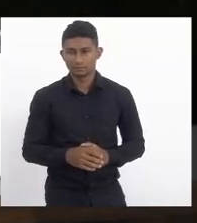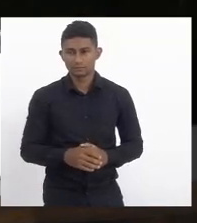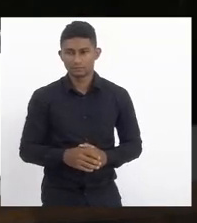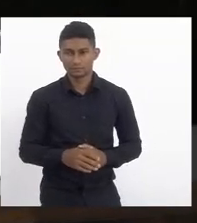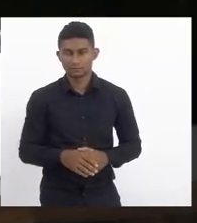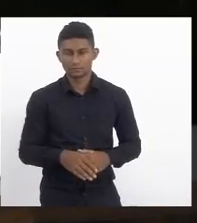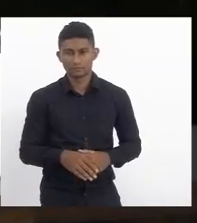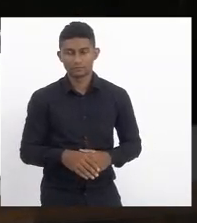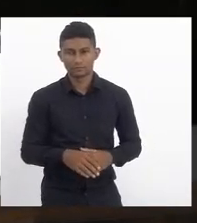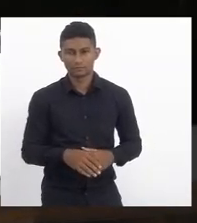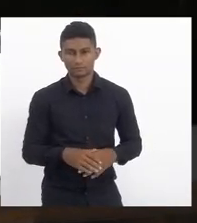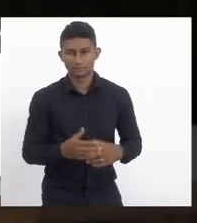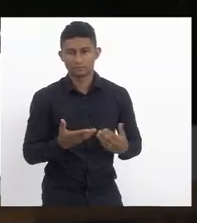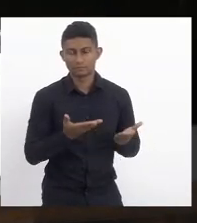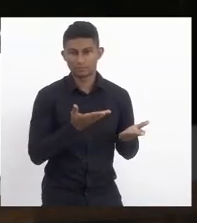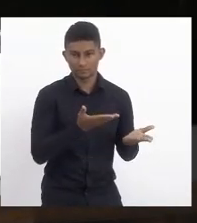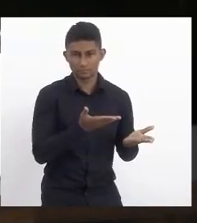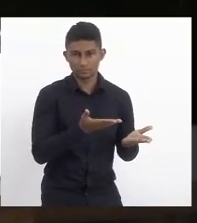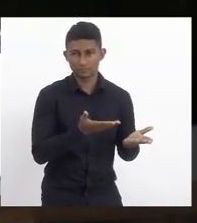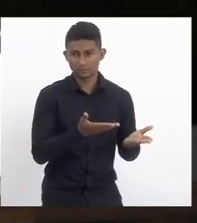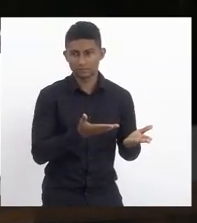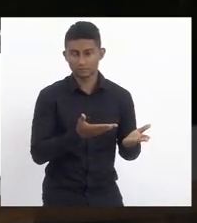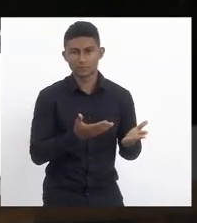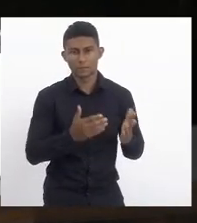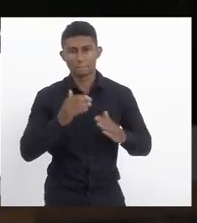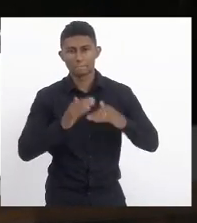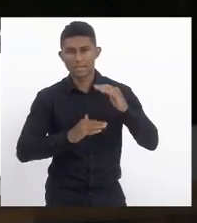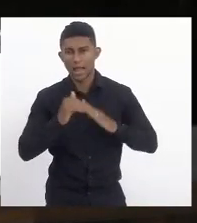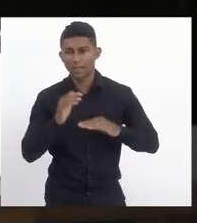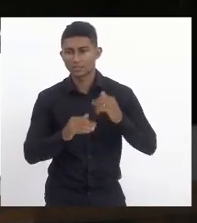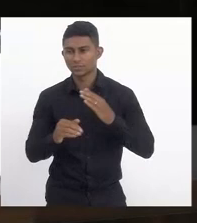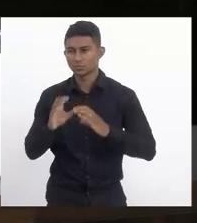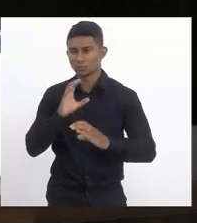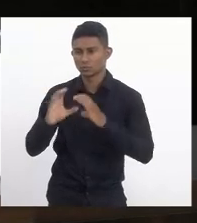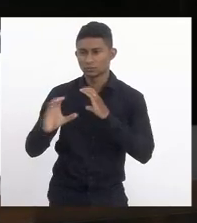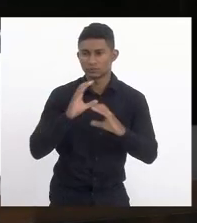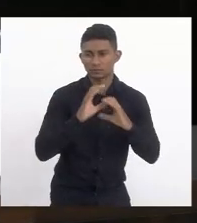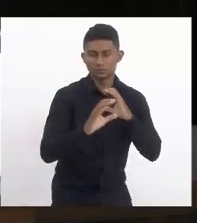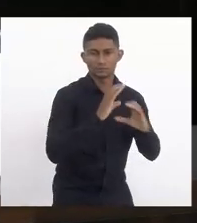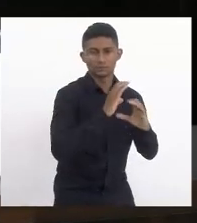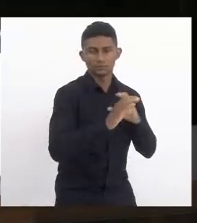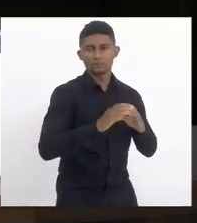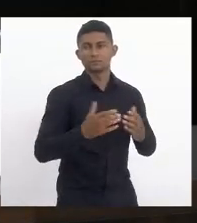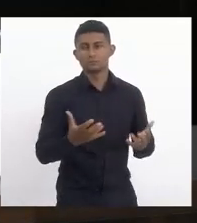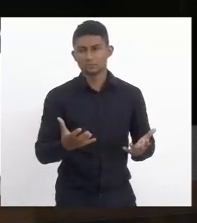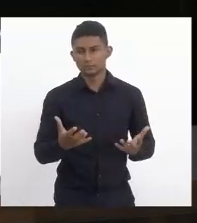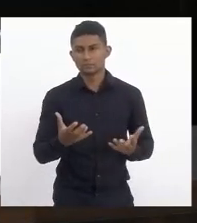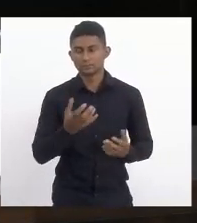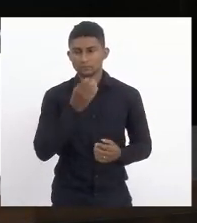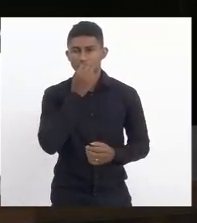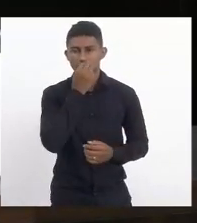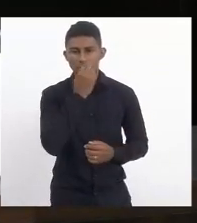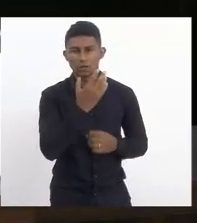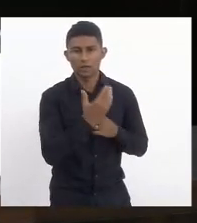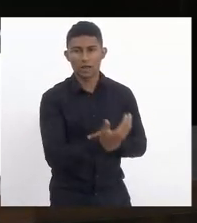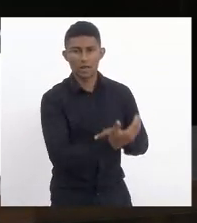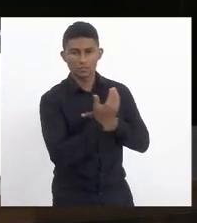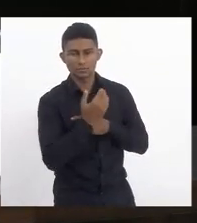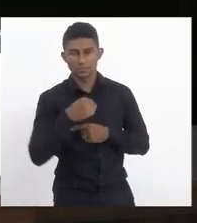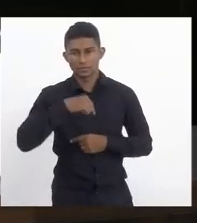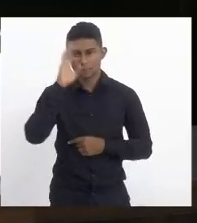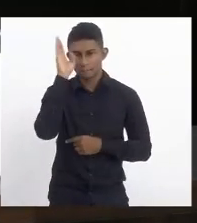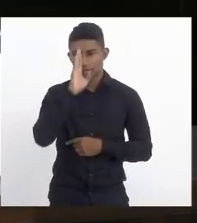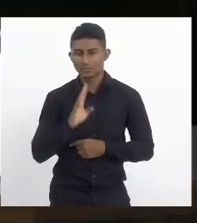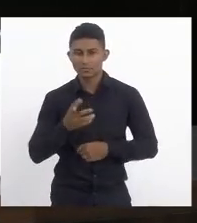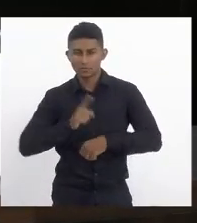essa sua capacidade de agregar, de dialogar, ela possa ser um farol para o Brasil nesse